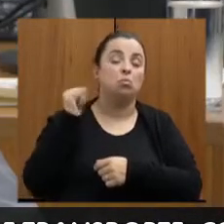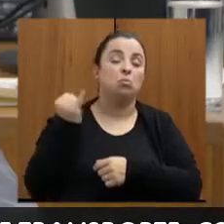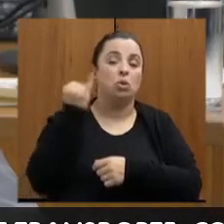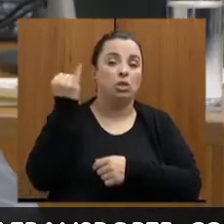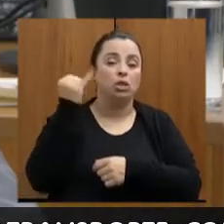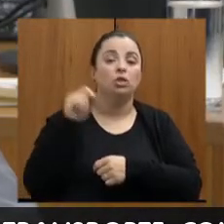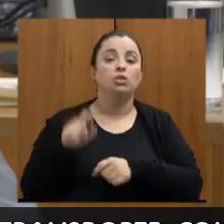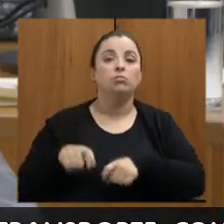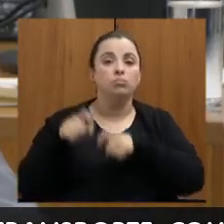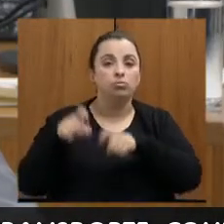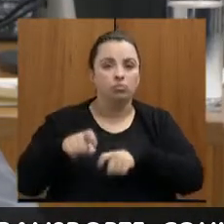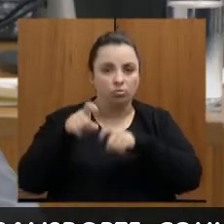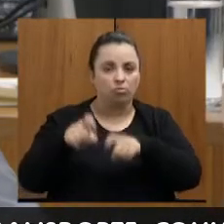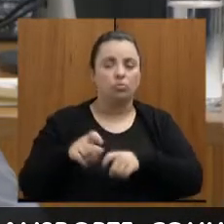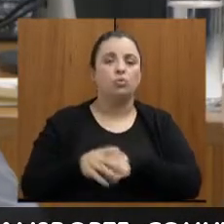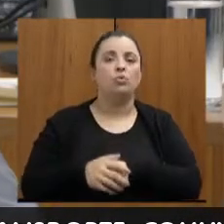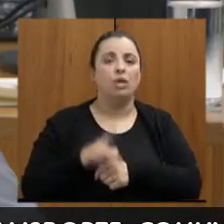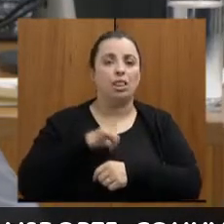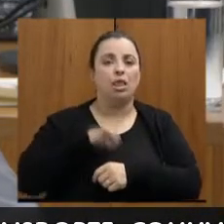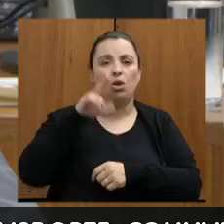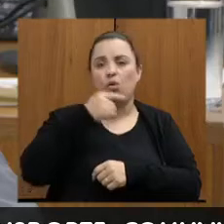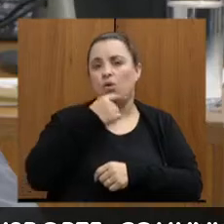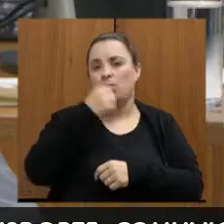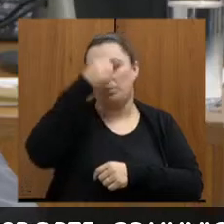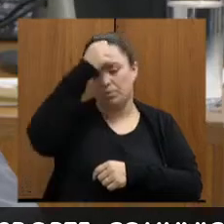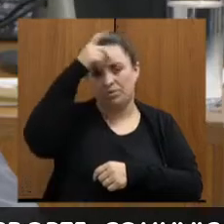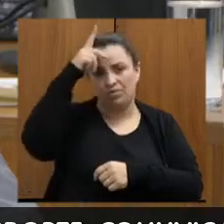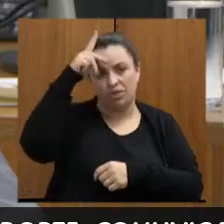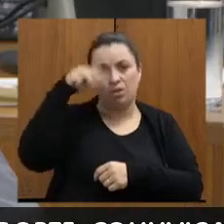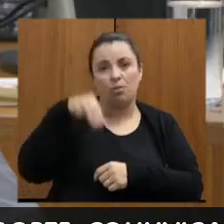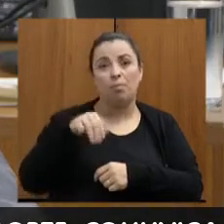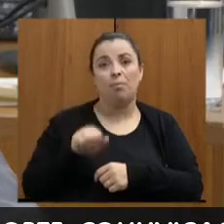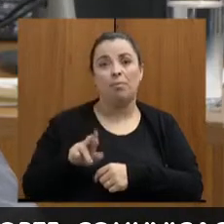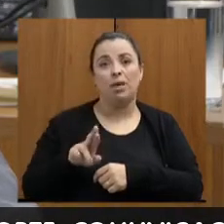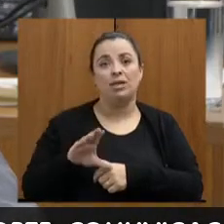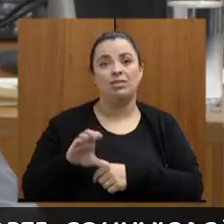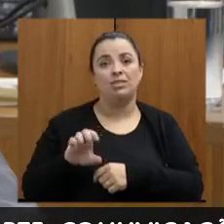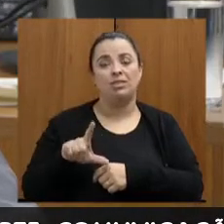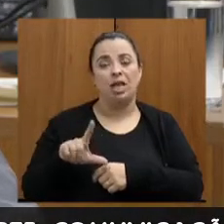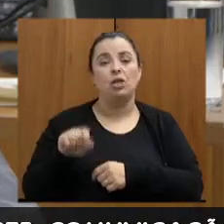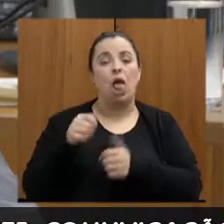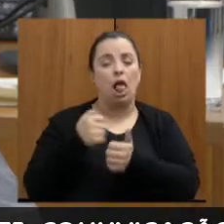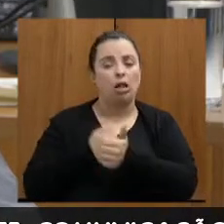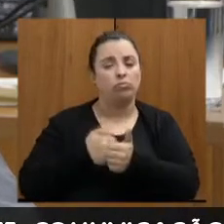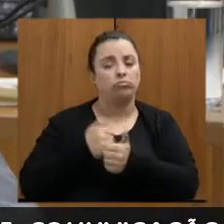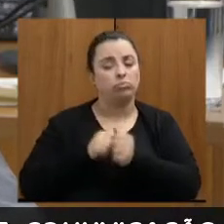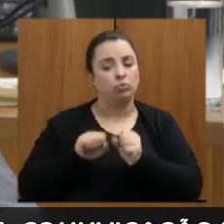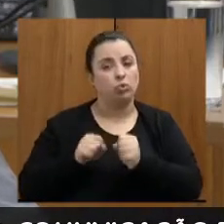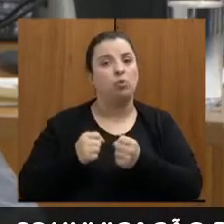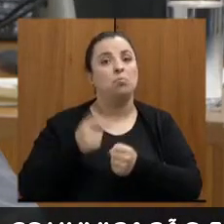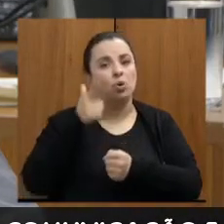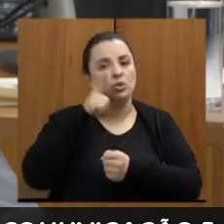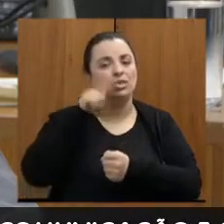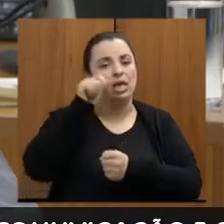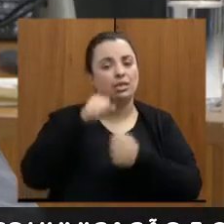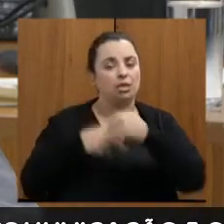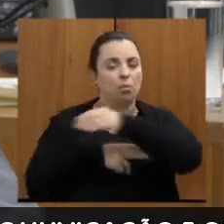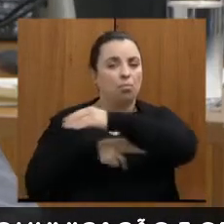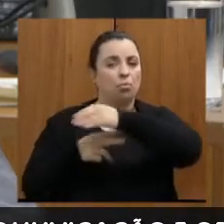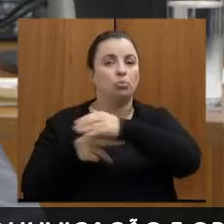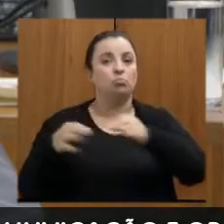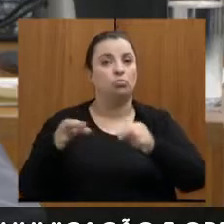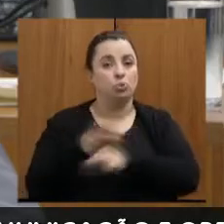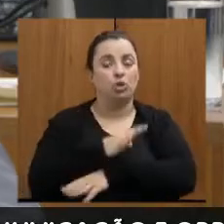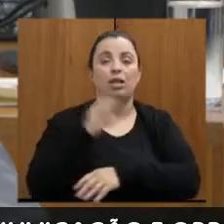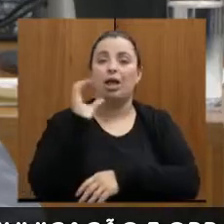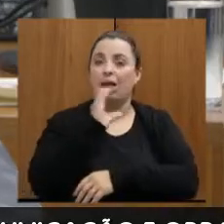Agricultura tá lá o nosso prefeito Marcelo lutando muito para essa ponte ou até empresários grande igual 10